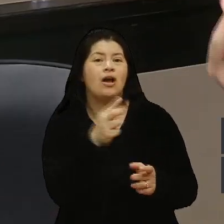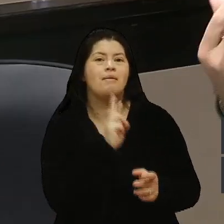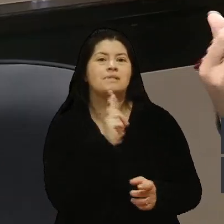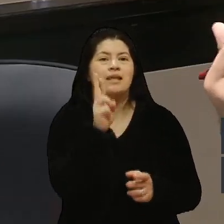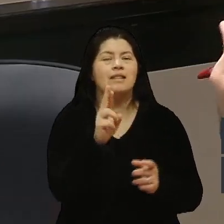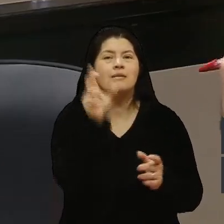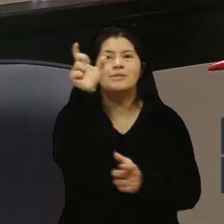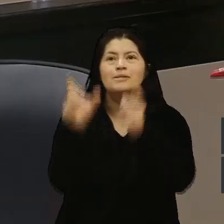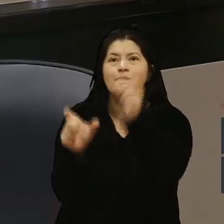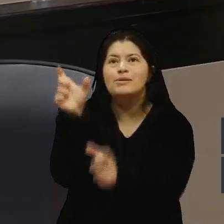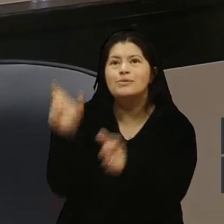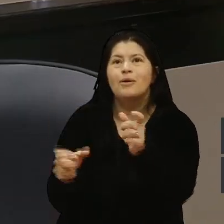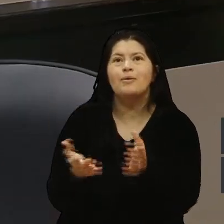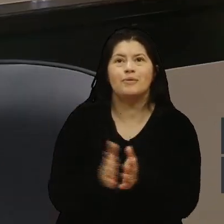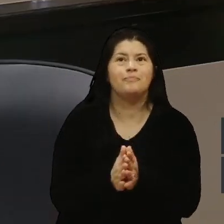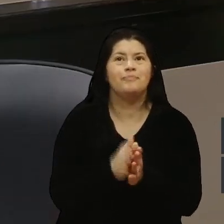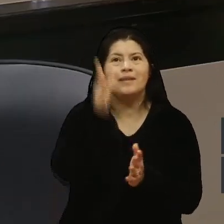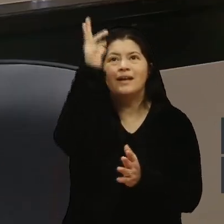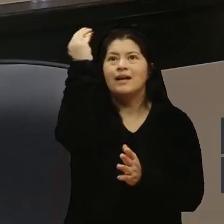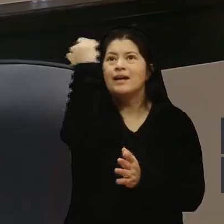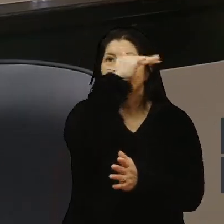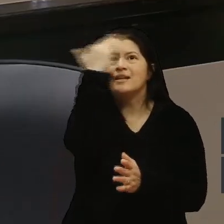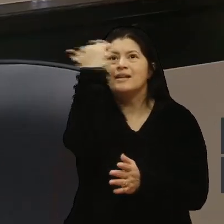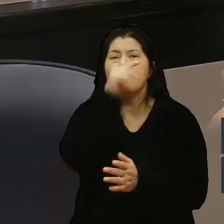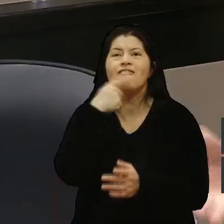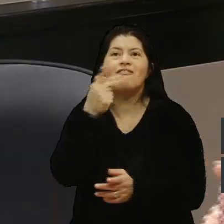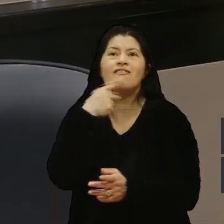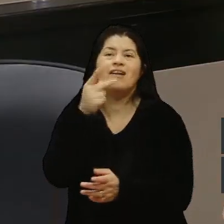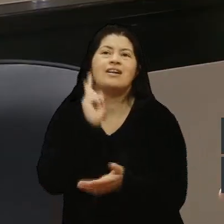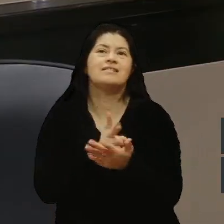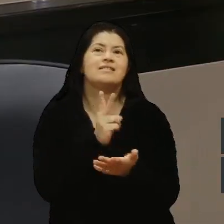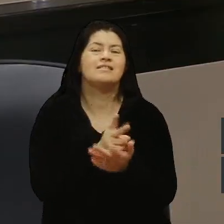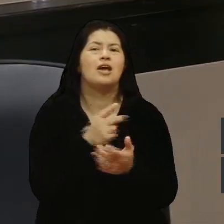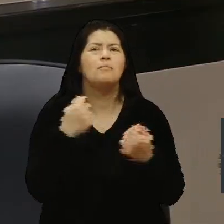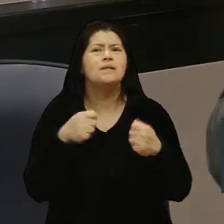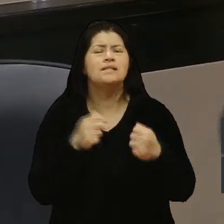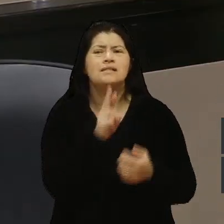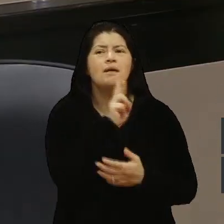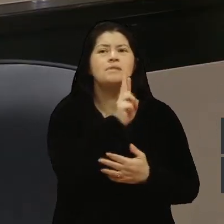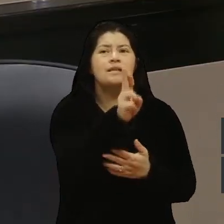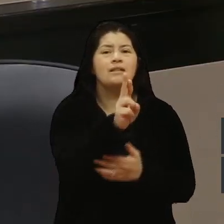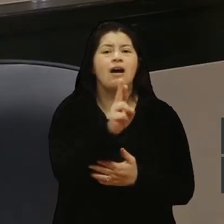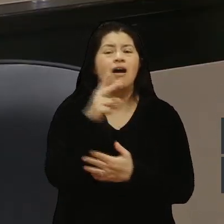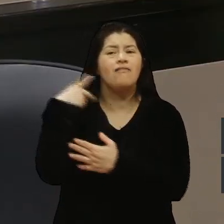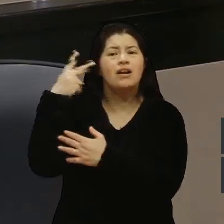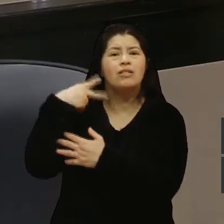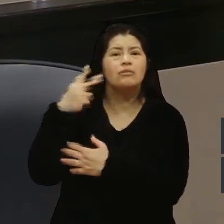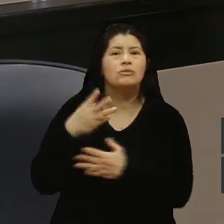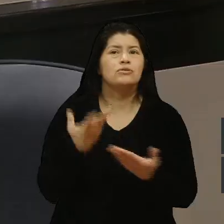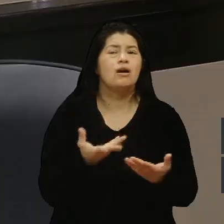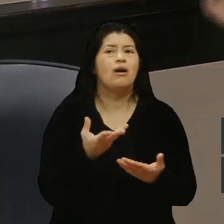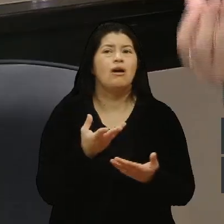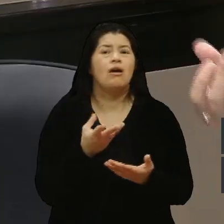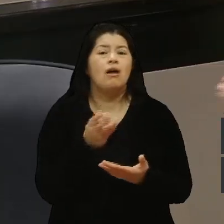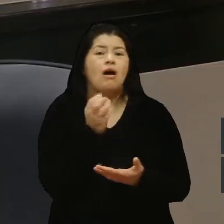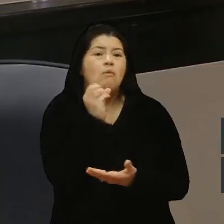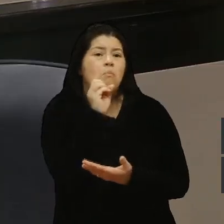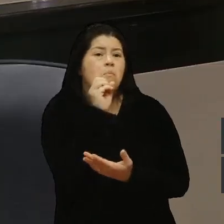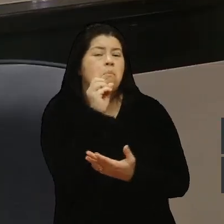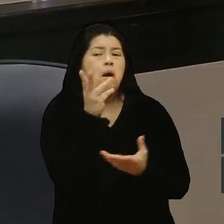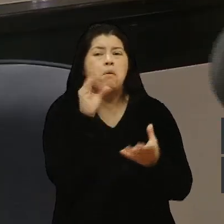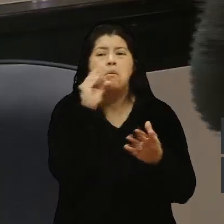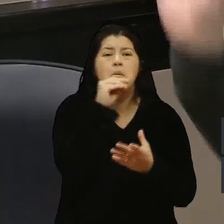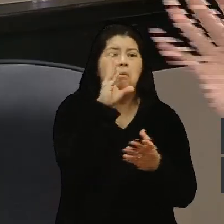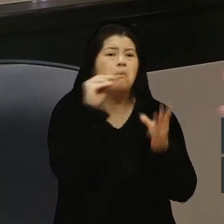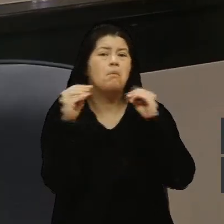E o Adiló, o prefeito, cansa de falar que tem que entender a representação dos vereadores. Eu não quero ele falando isso da boca para fora. Eu acho que o executivo, e aqui eu